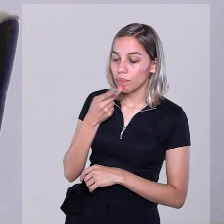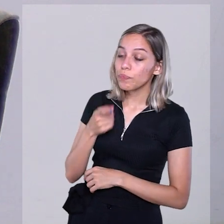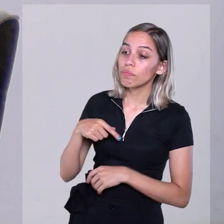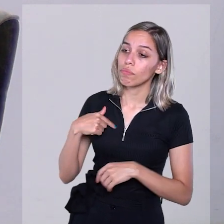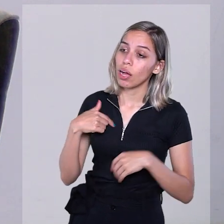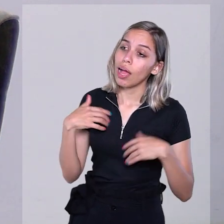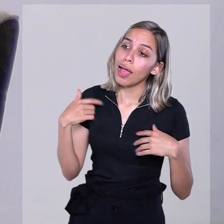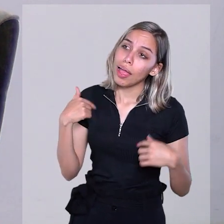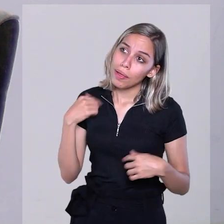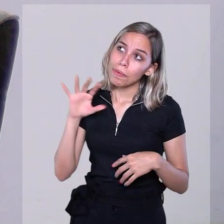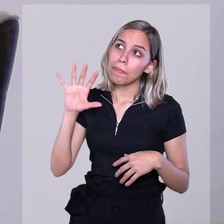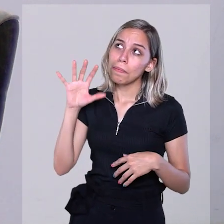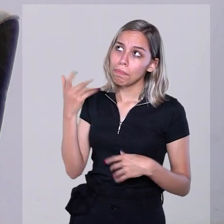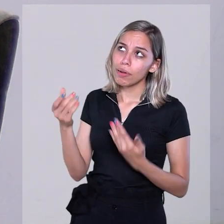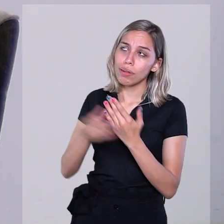pronto de mineiro, né?